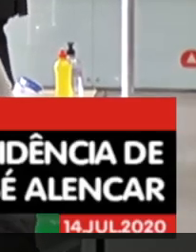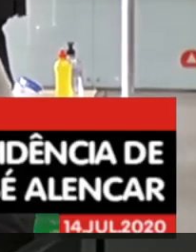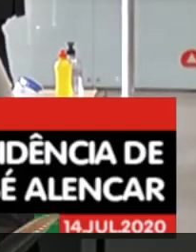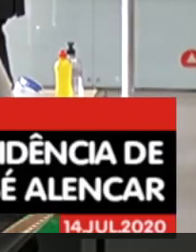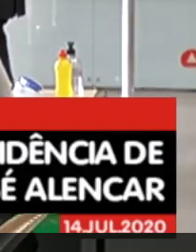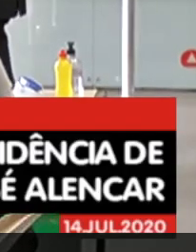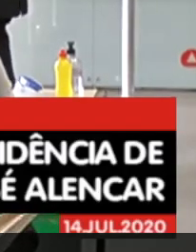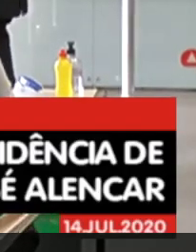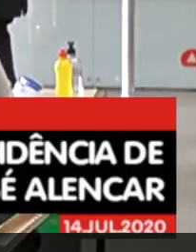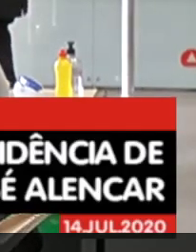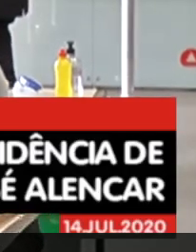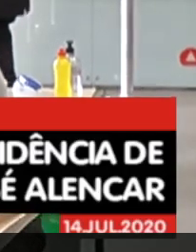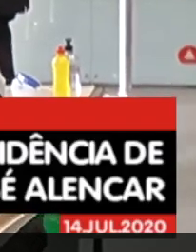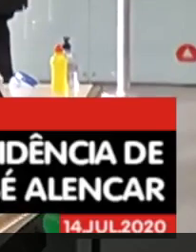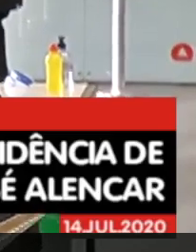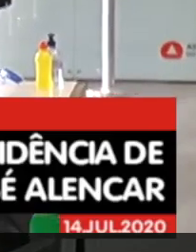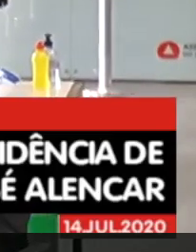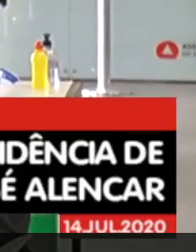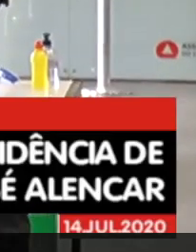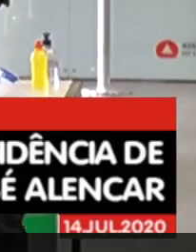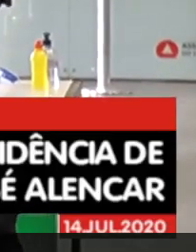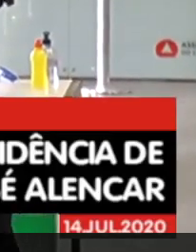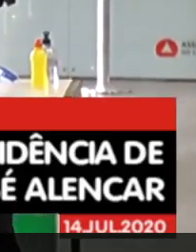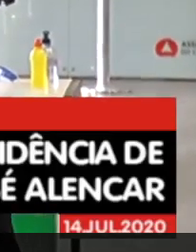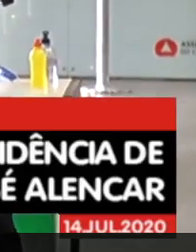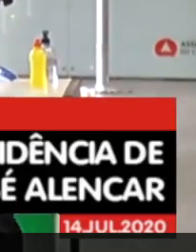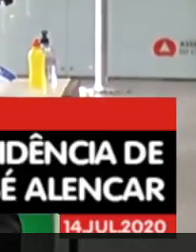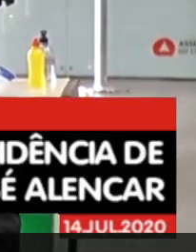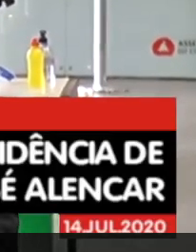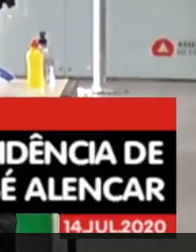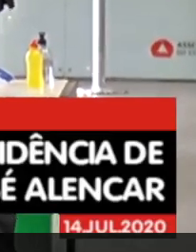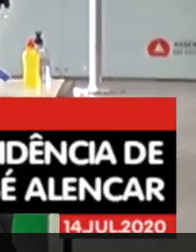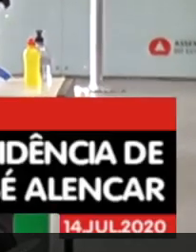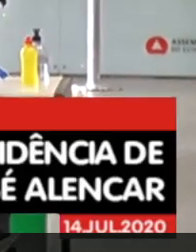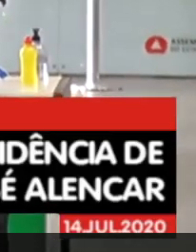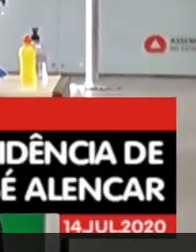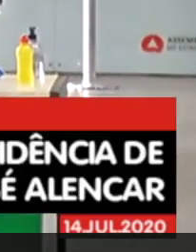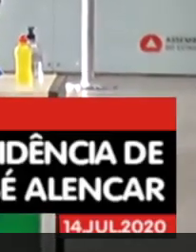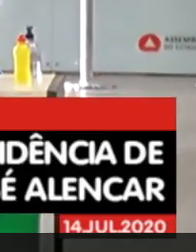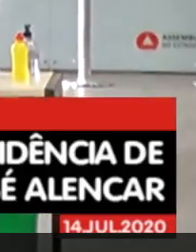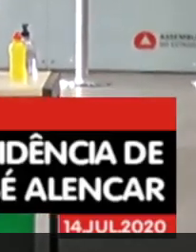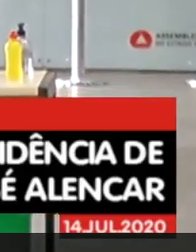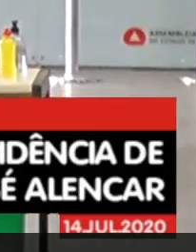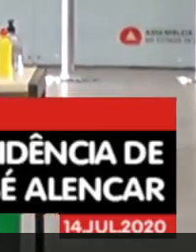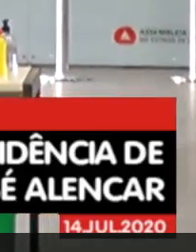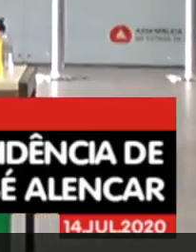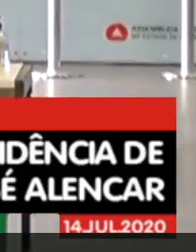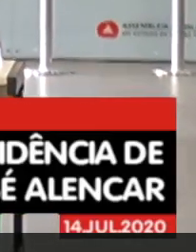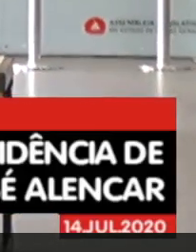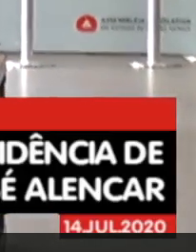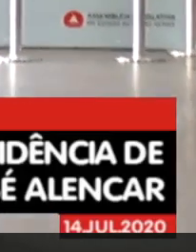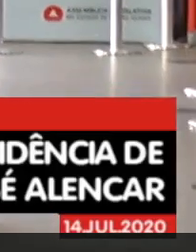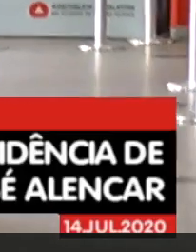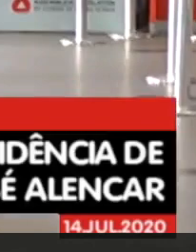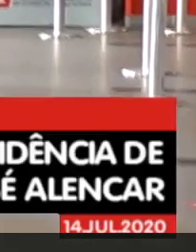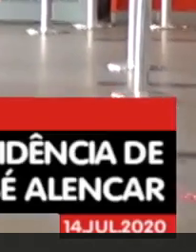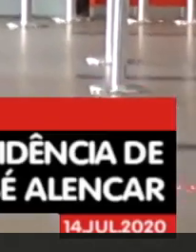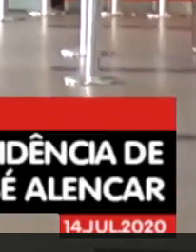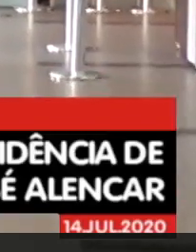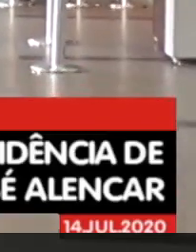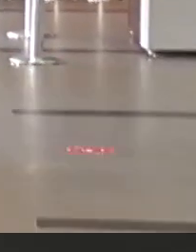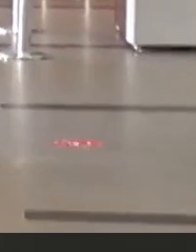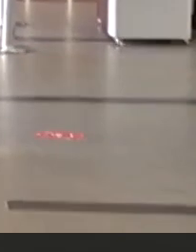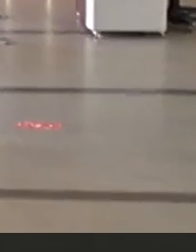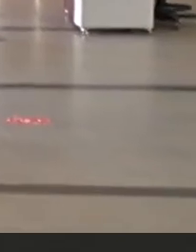representante do presidente do Sindicato dos Enfermeiros de Minas Gerais, o senhor Anderson Rodrigues. Boa